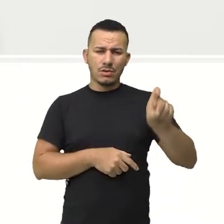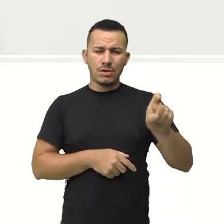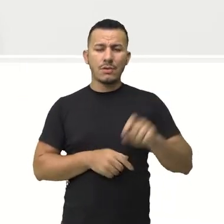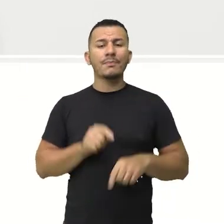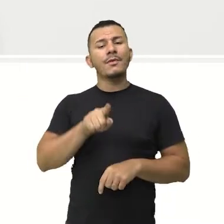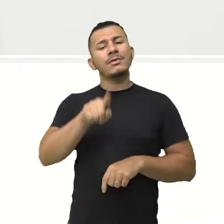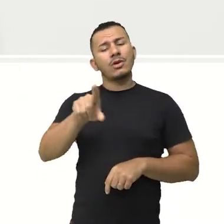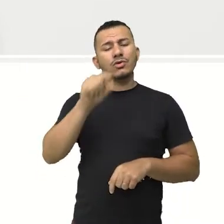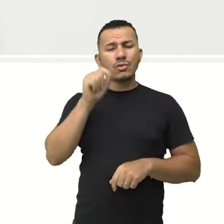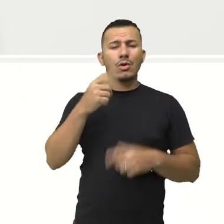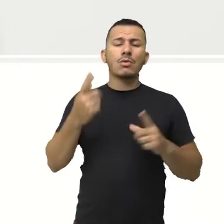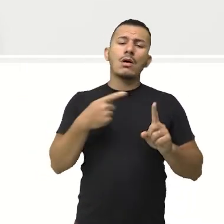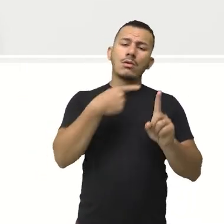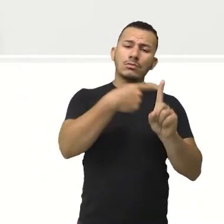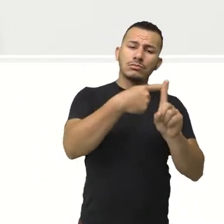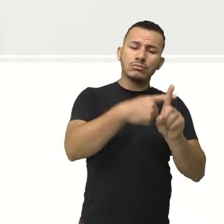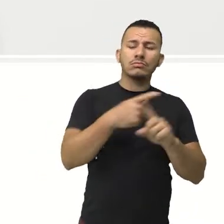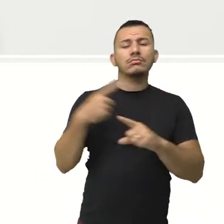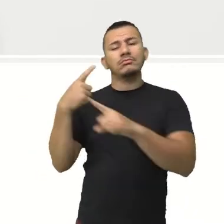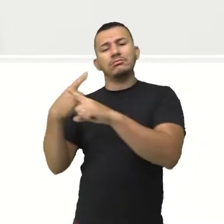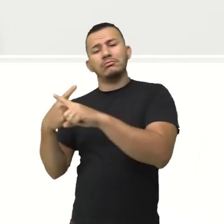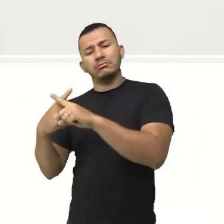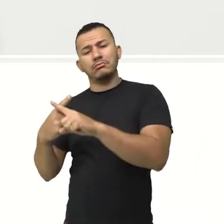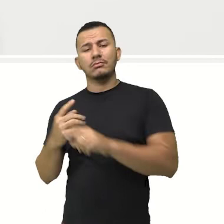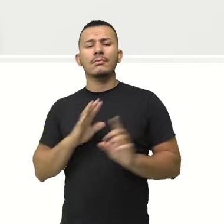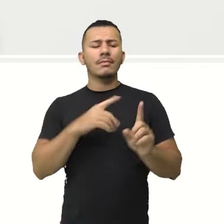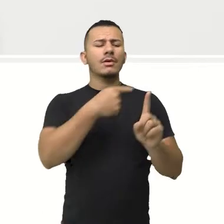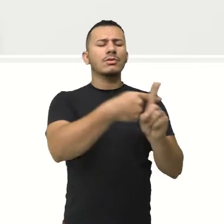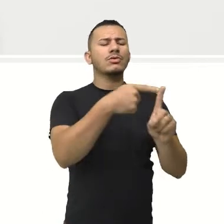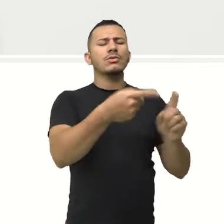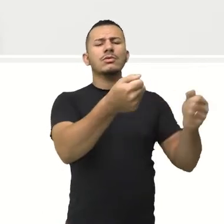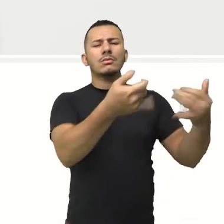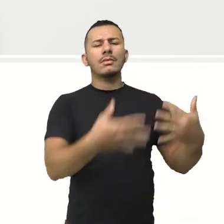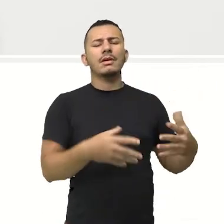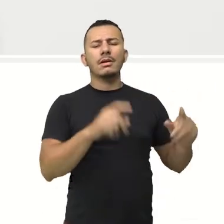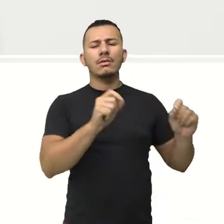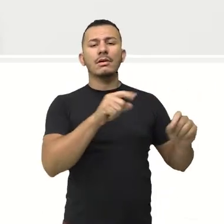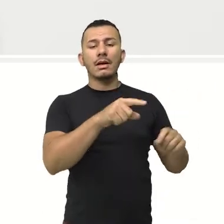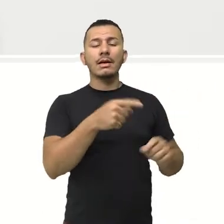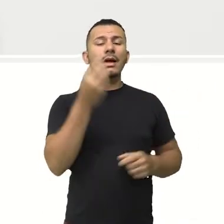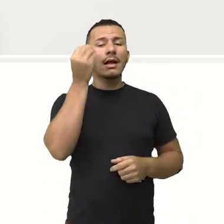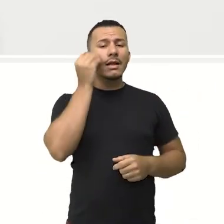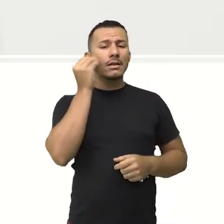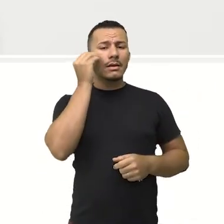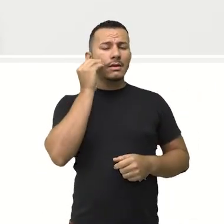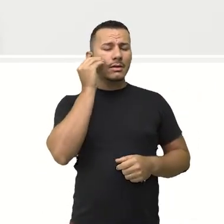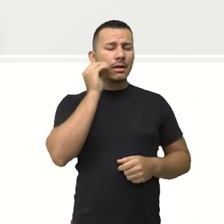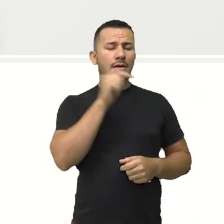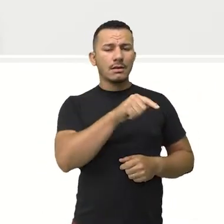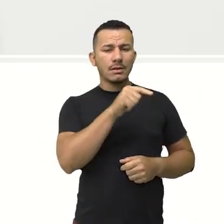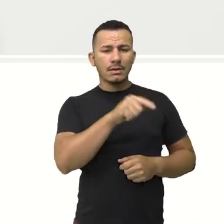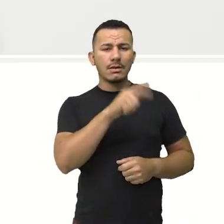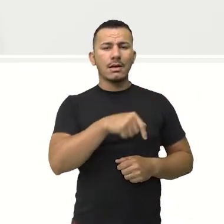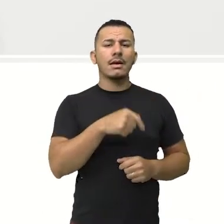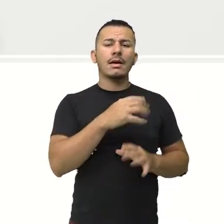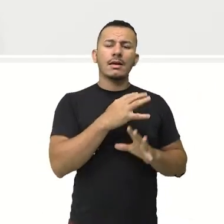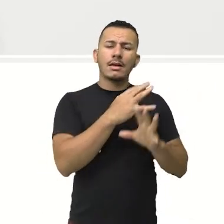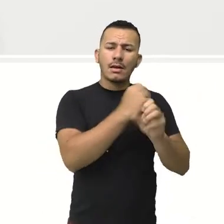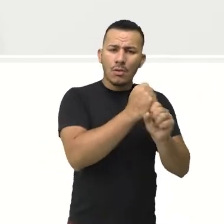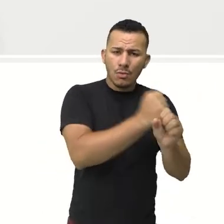escolhe aqui, é o princípio aditivo. O que é que diz o princípio aditivo? O princípio aditivo, ele tenta exatamente